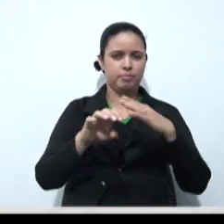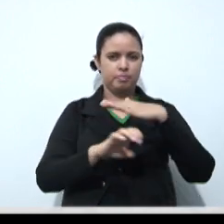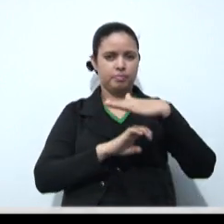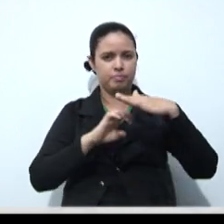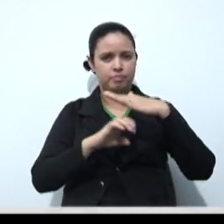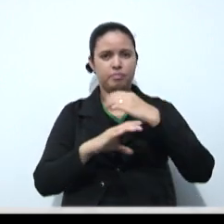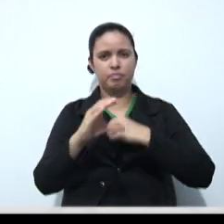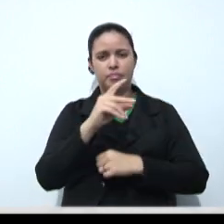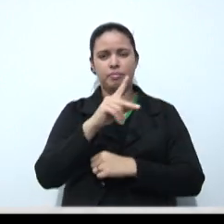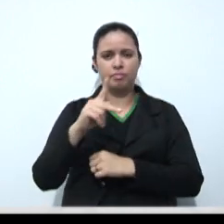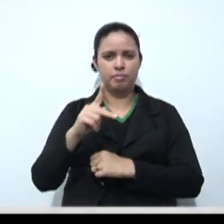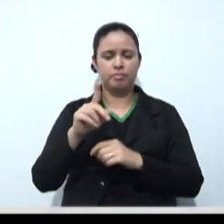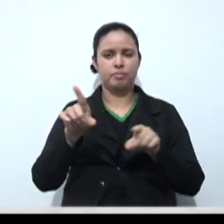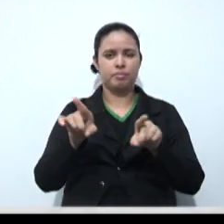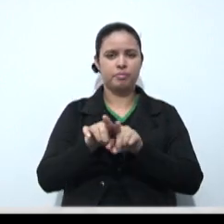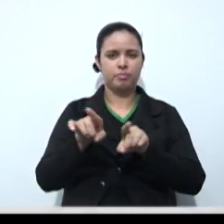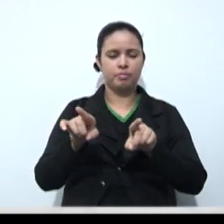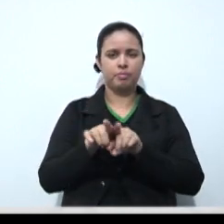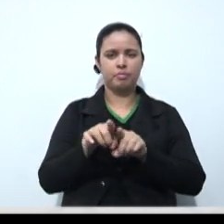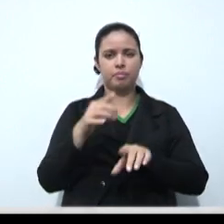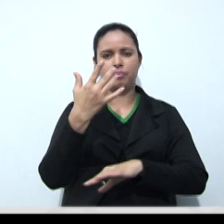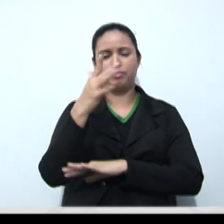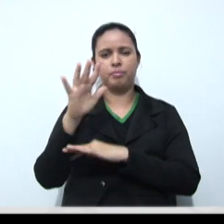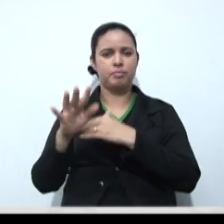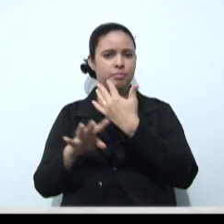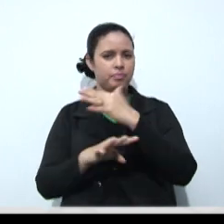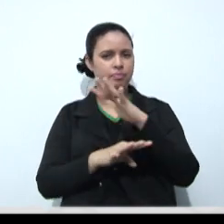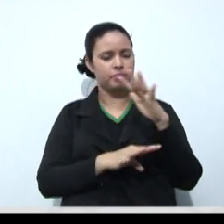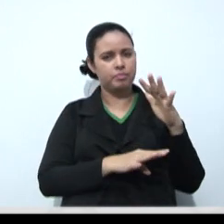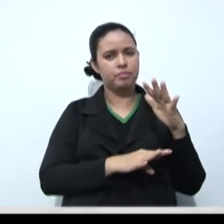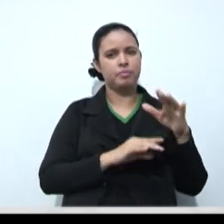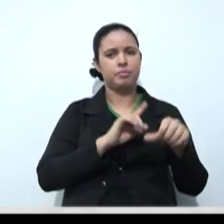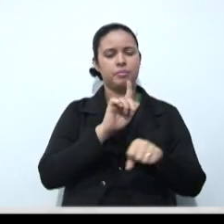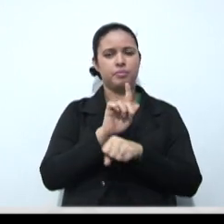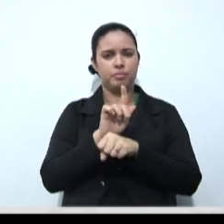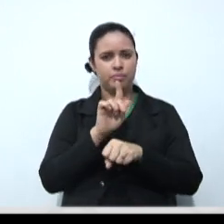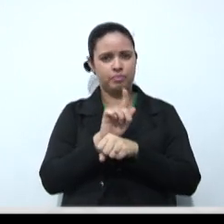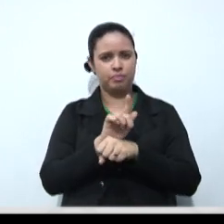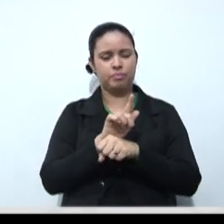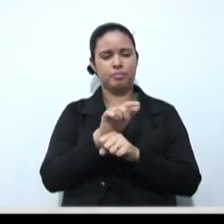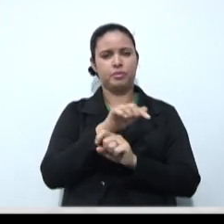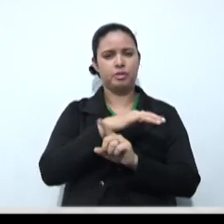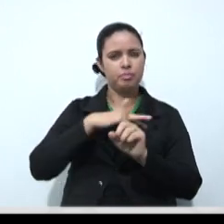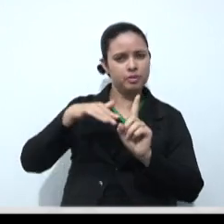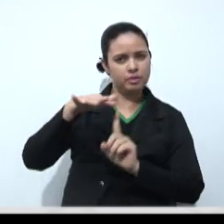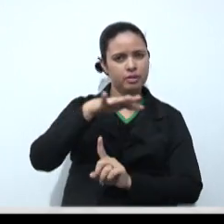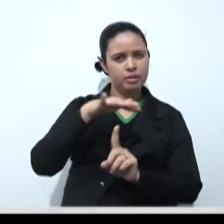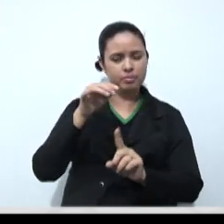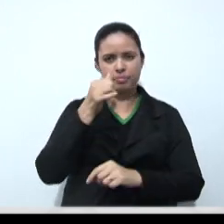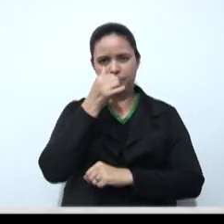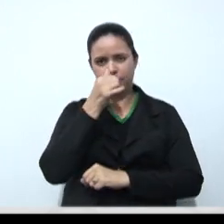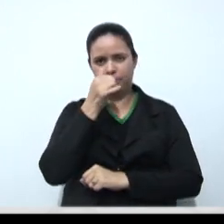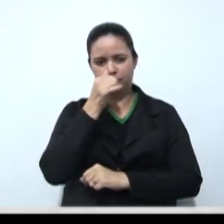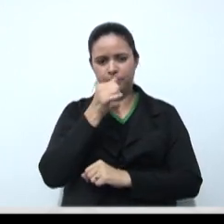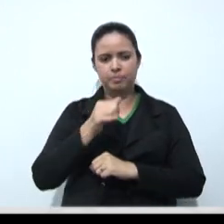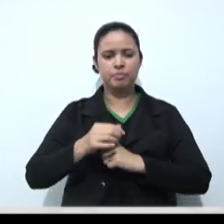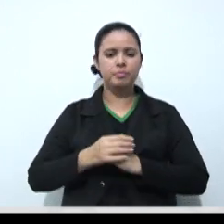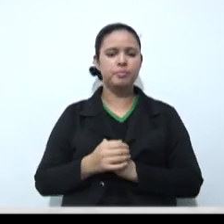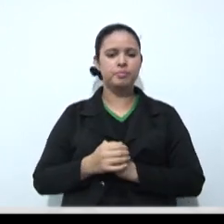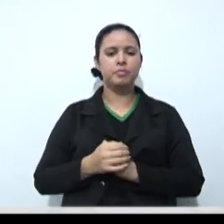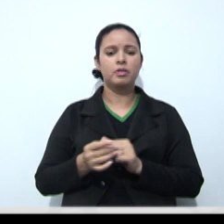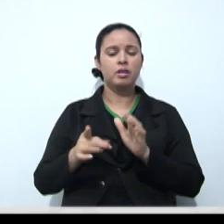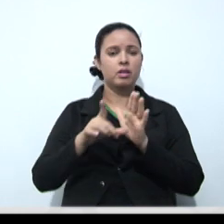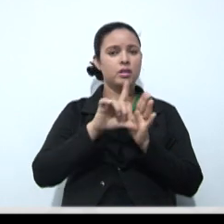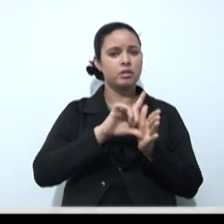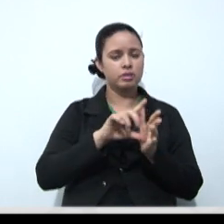cooperativa, e também definir meio ambiente e gerenciamento ambiental. Antes de começarmos, eu gostaria de deixar